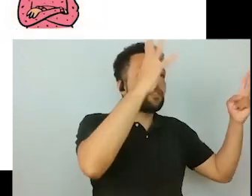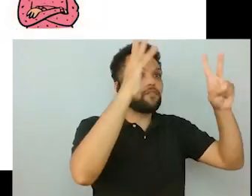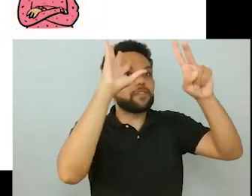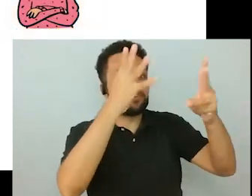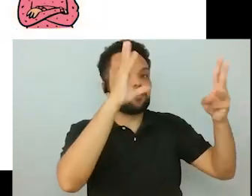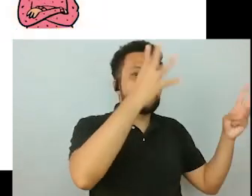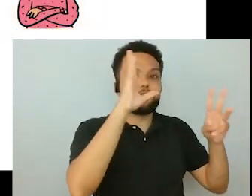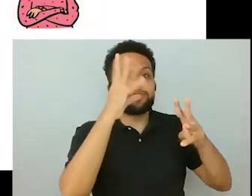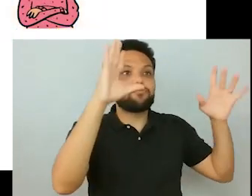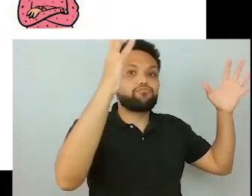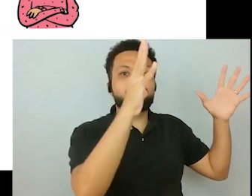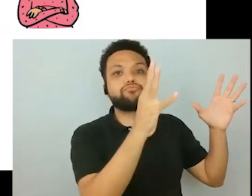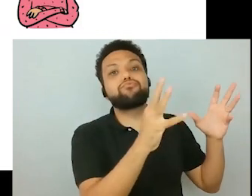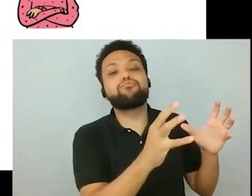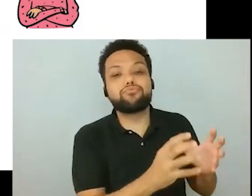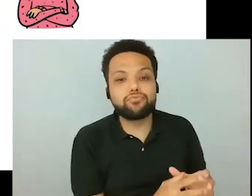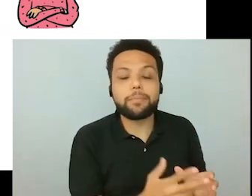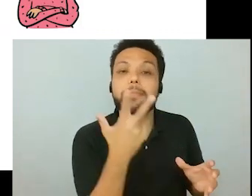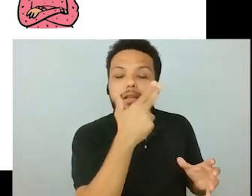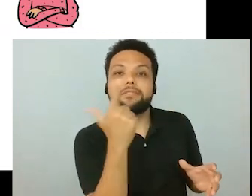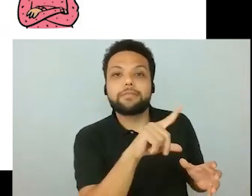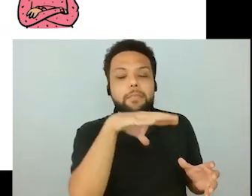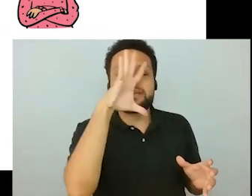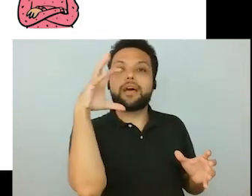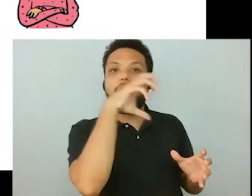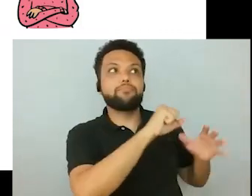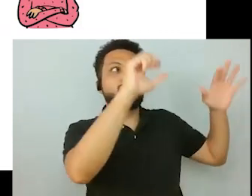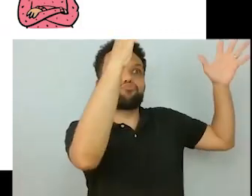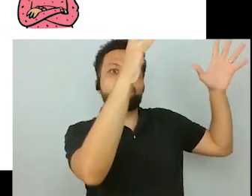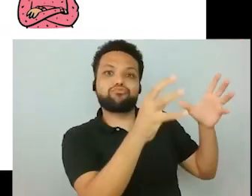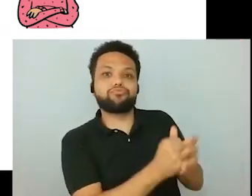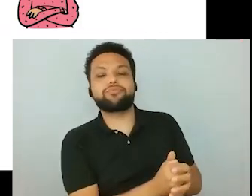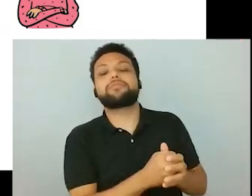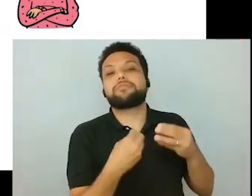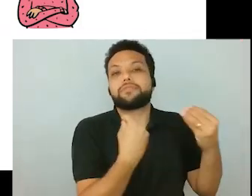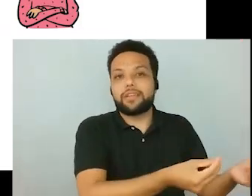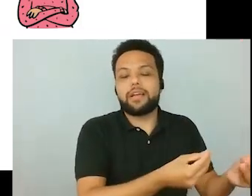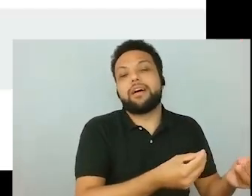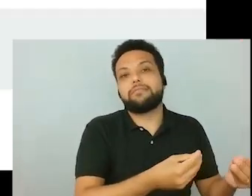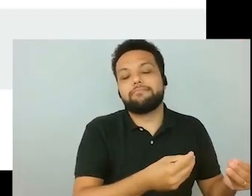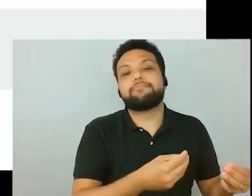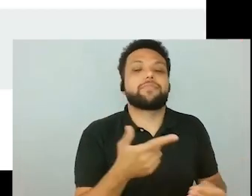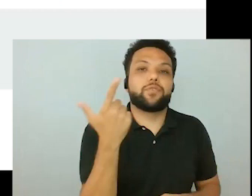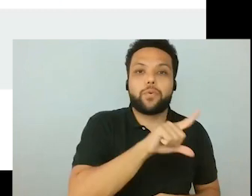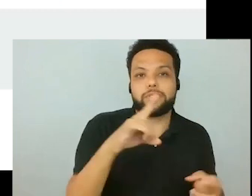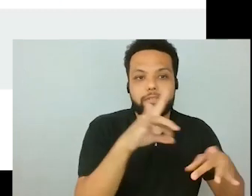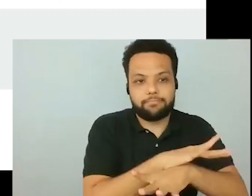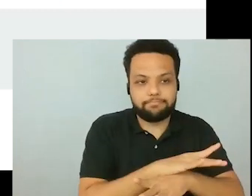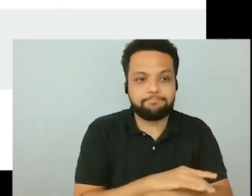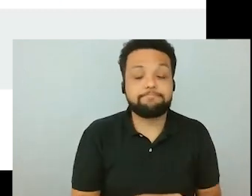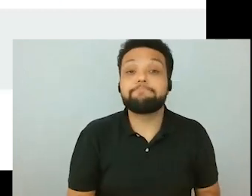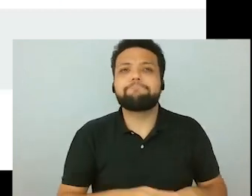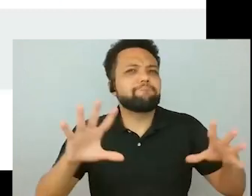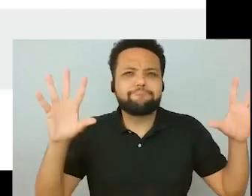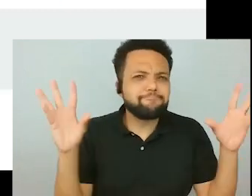um trabalho que levaria 6 ou mais, se não tivesse essa multidisciplinaridade. E aí, para sintetizar